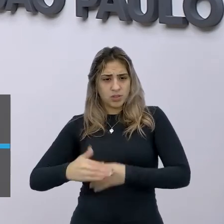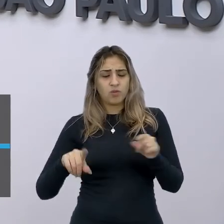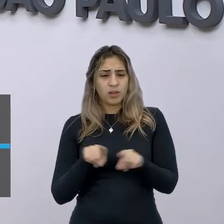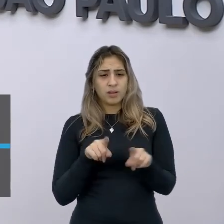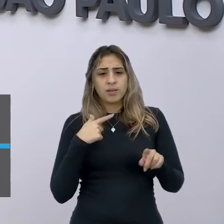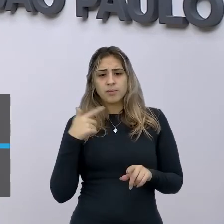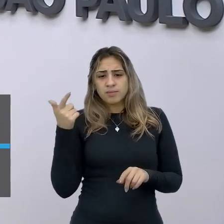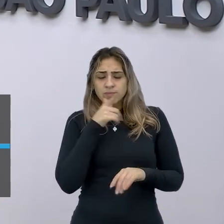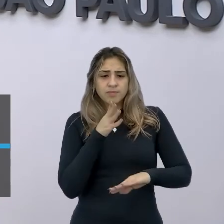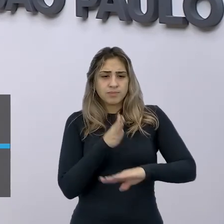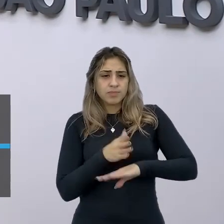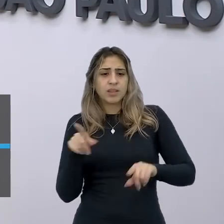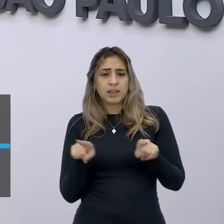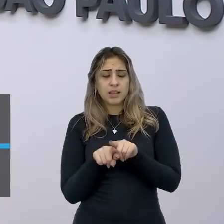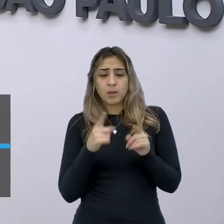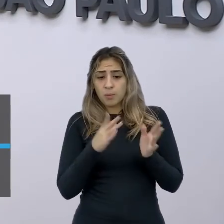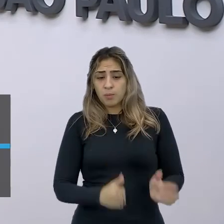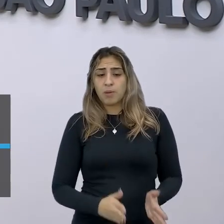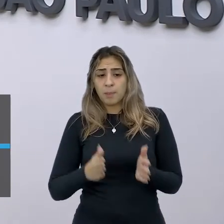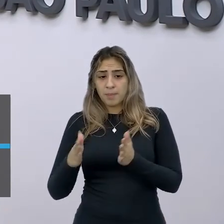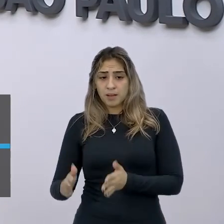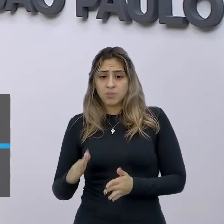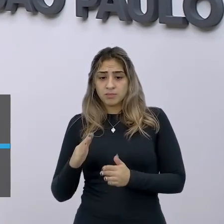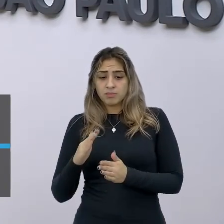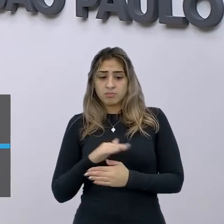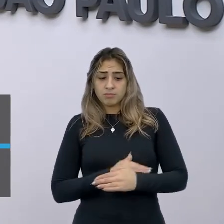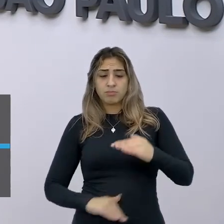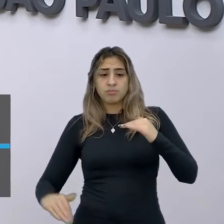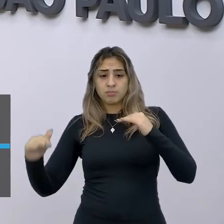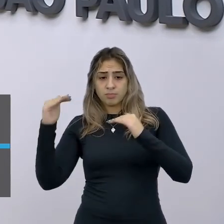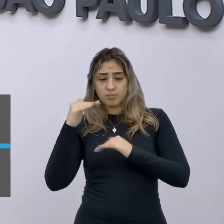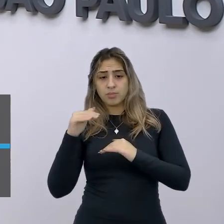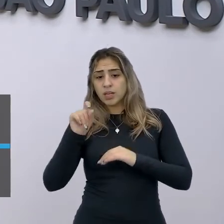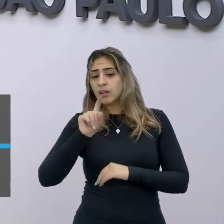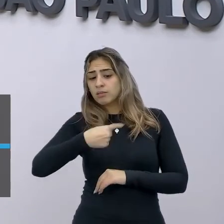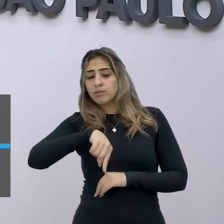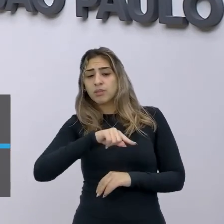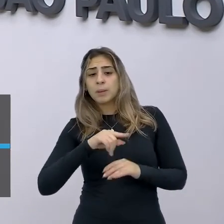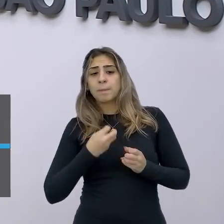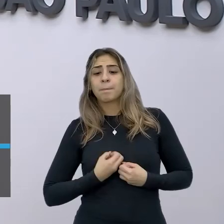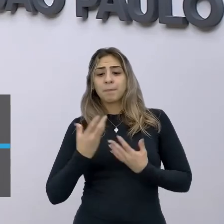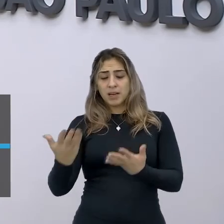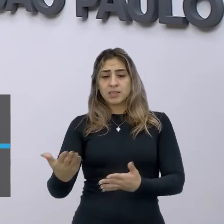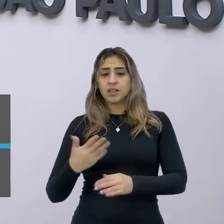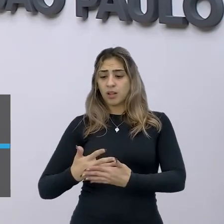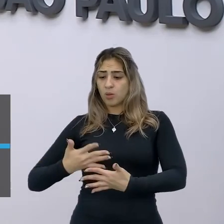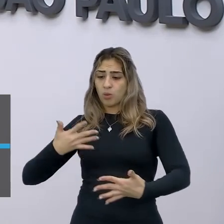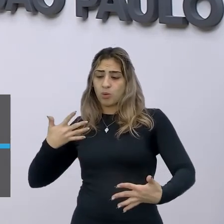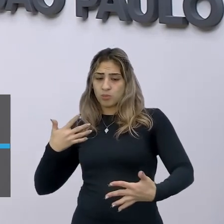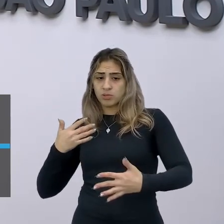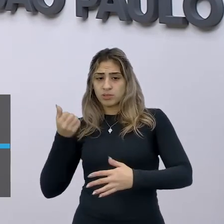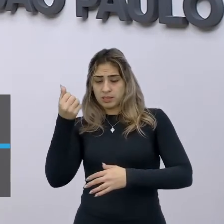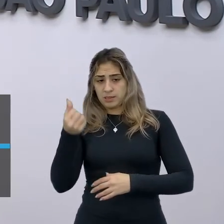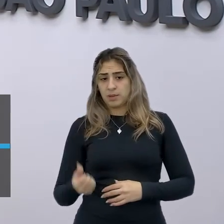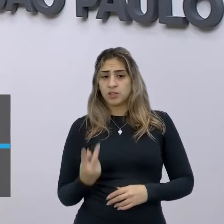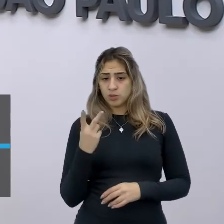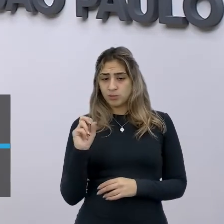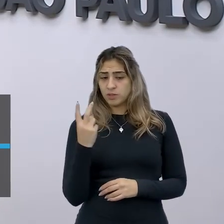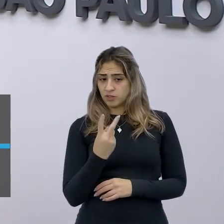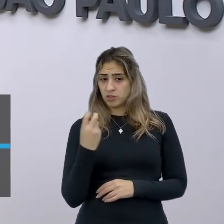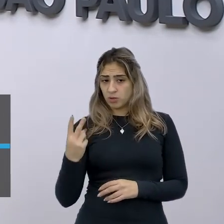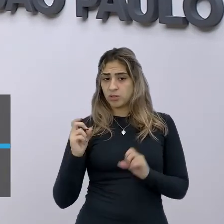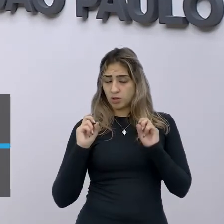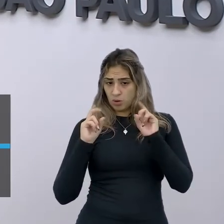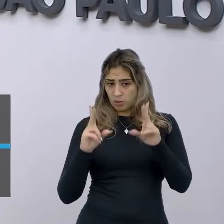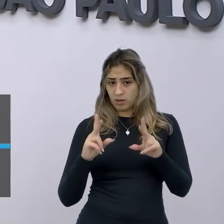deu para contemplar pelo menos uma parte substancial daquilo que foi passado ao longo do semestre de